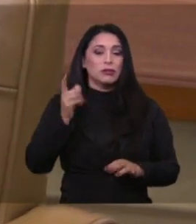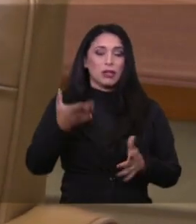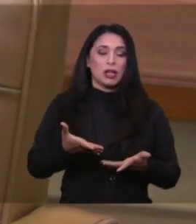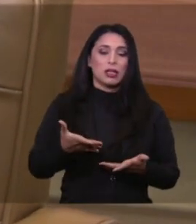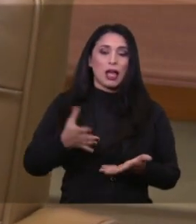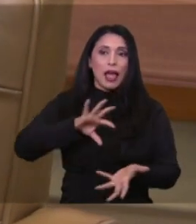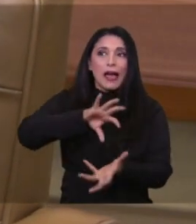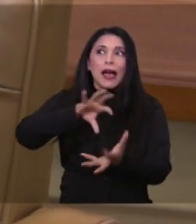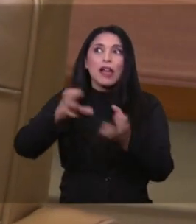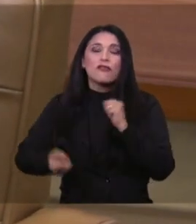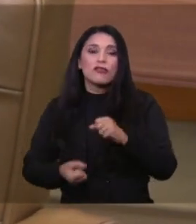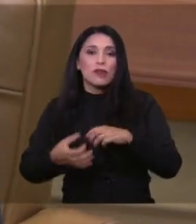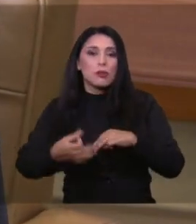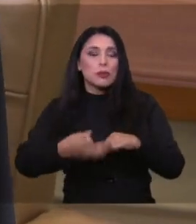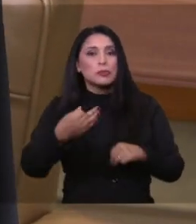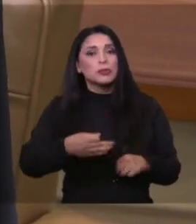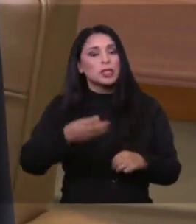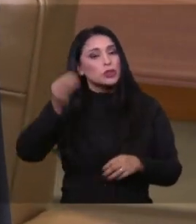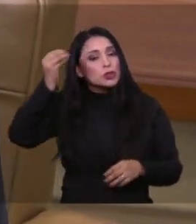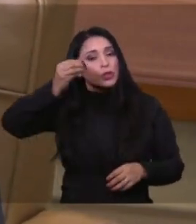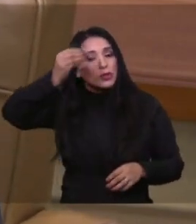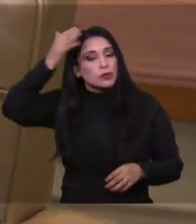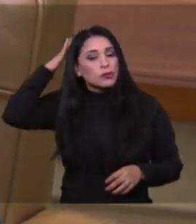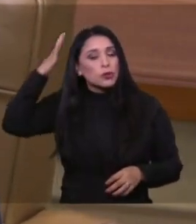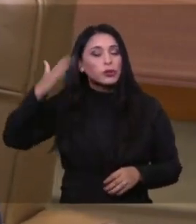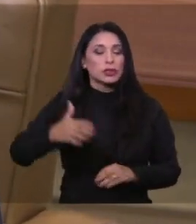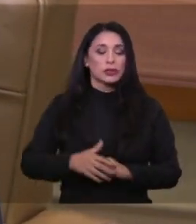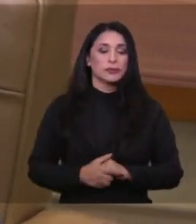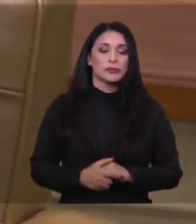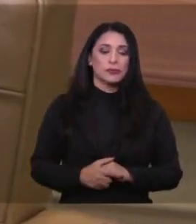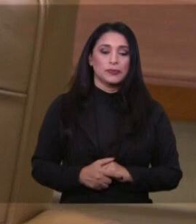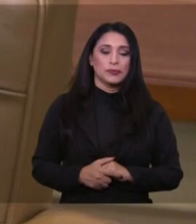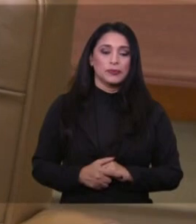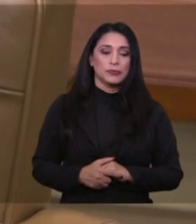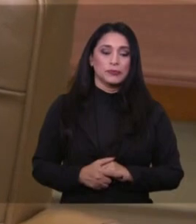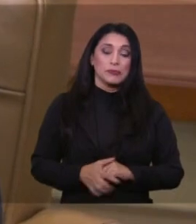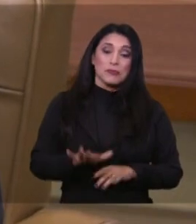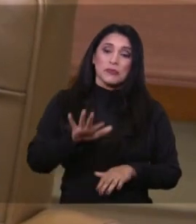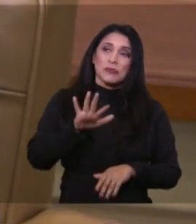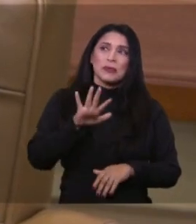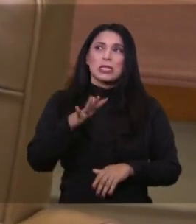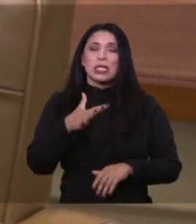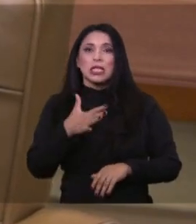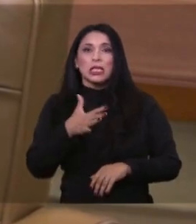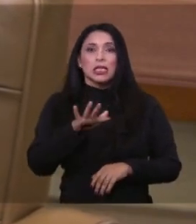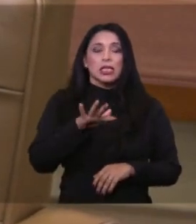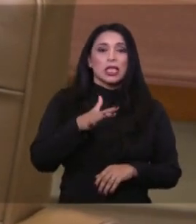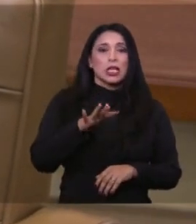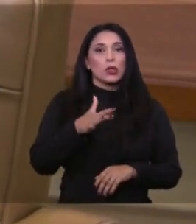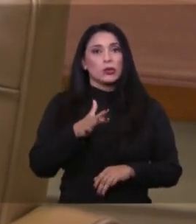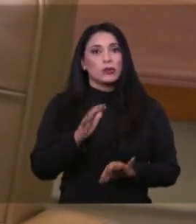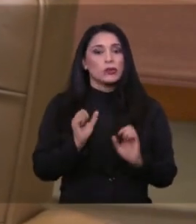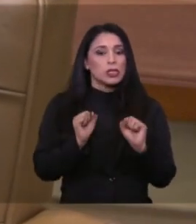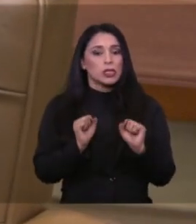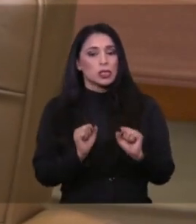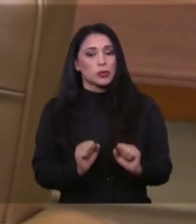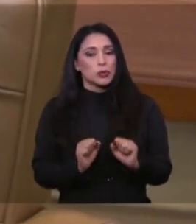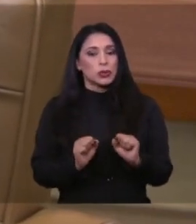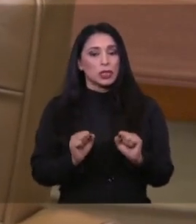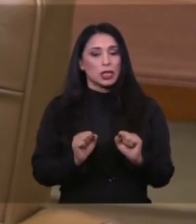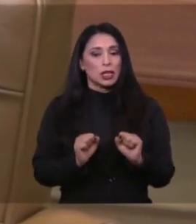Fux, se dizia que talvez se pudesse